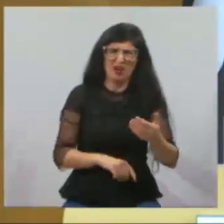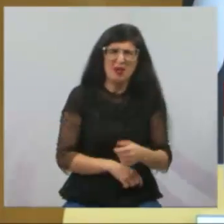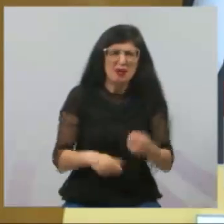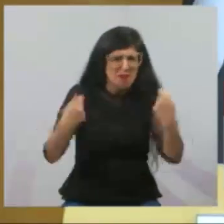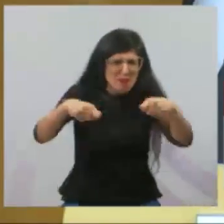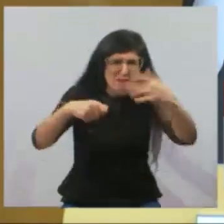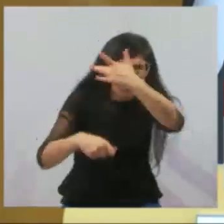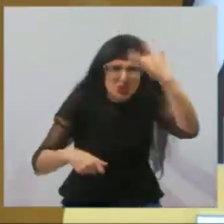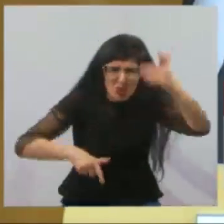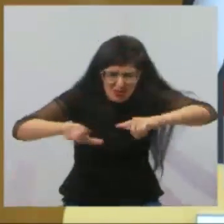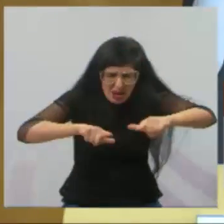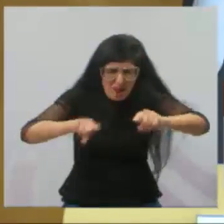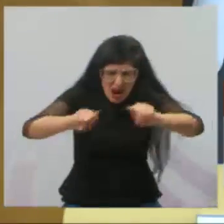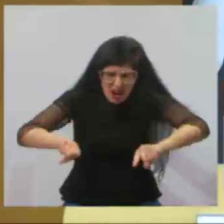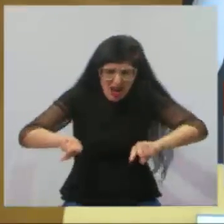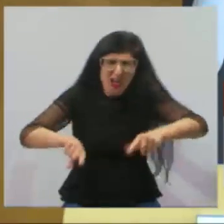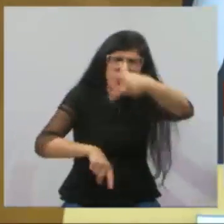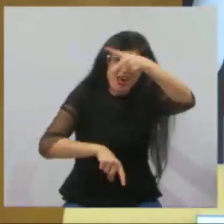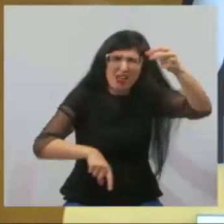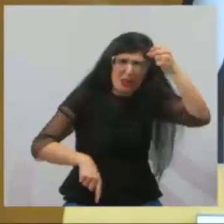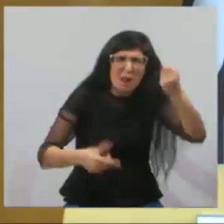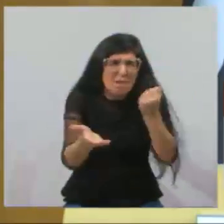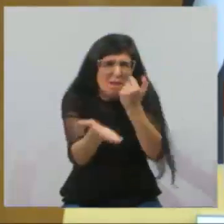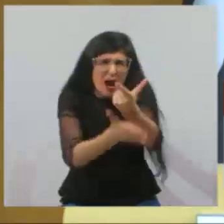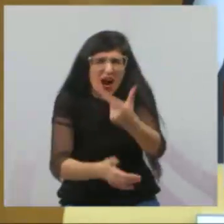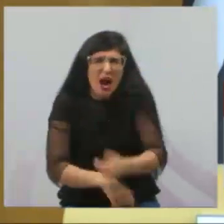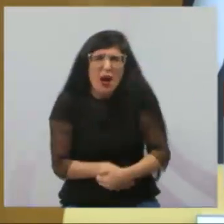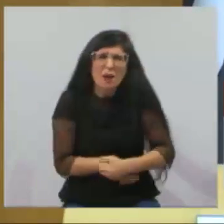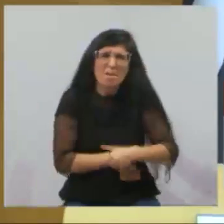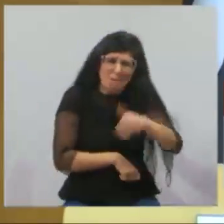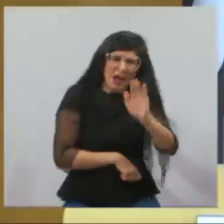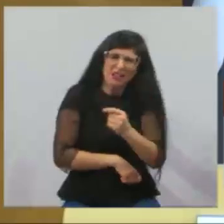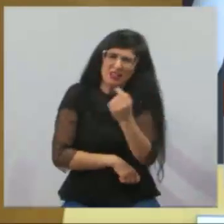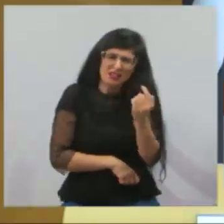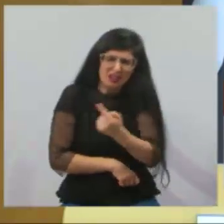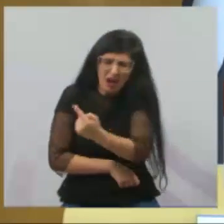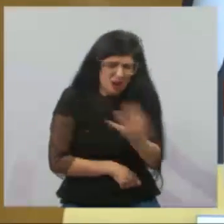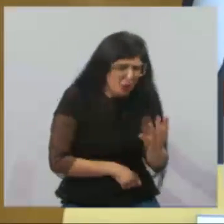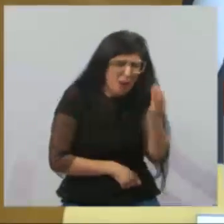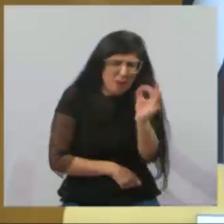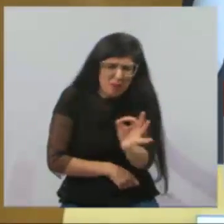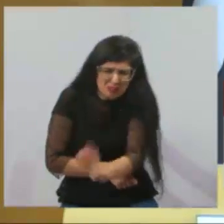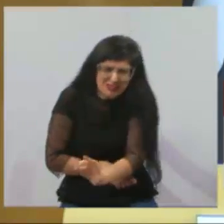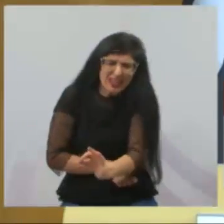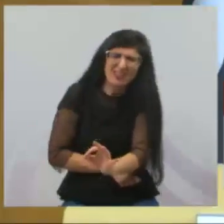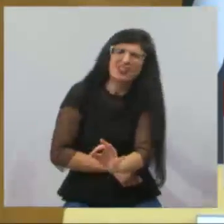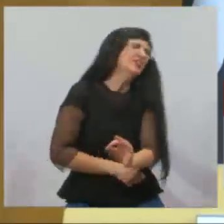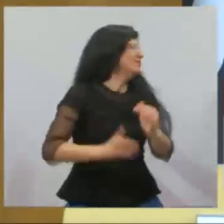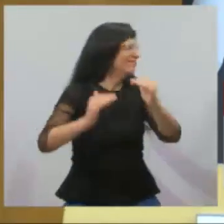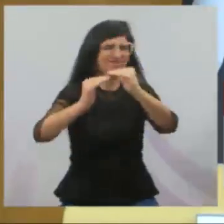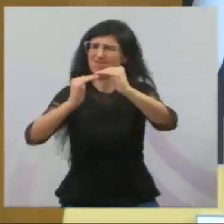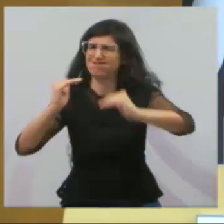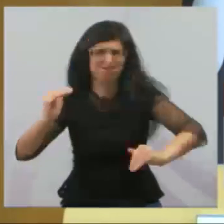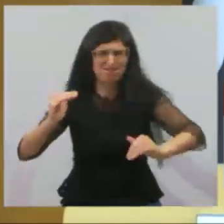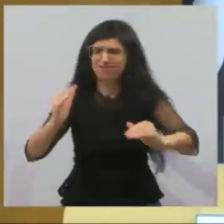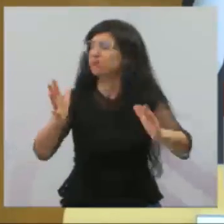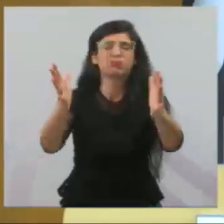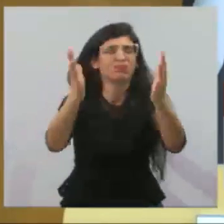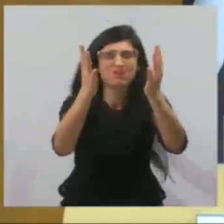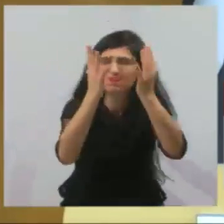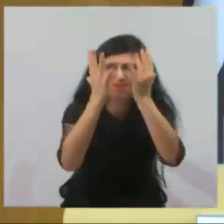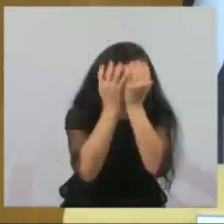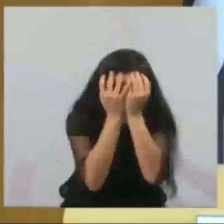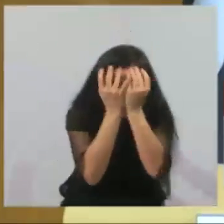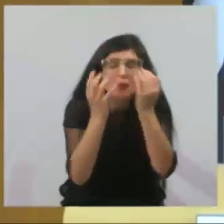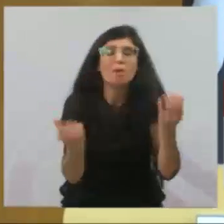aí vendo apoio, auxílio para várias emergencial por causa do Covid,